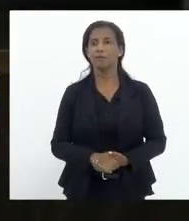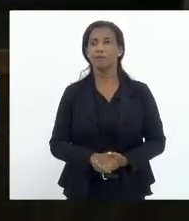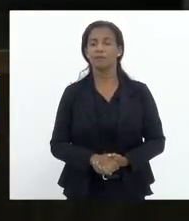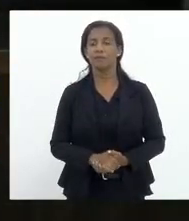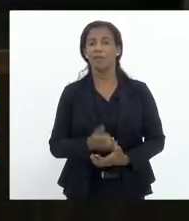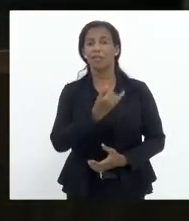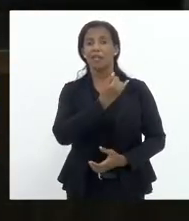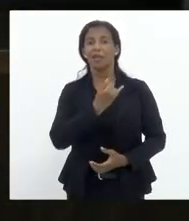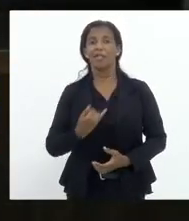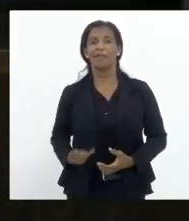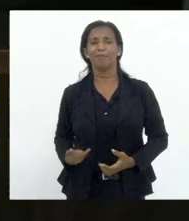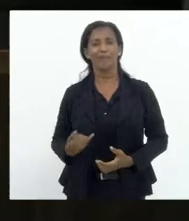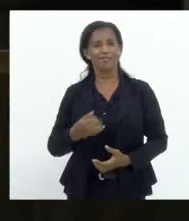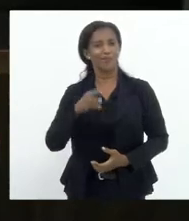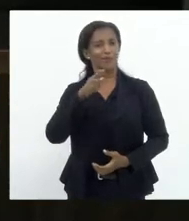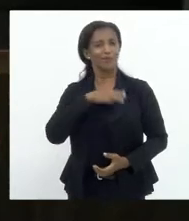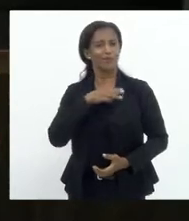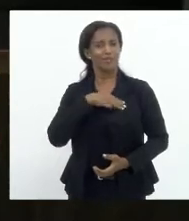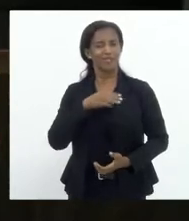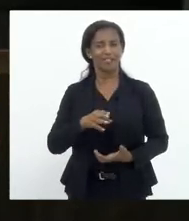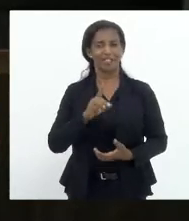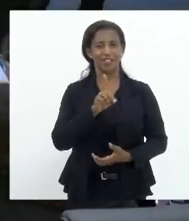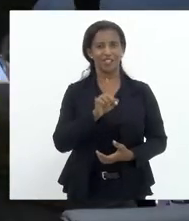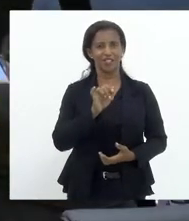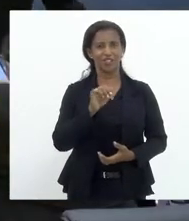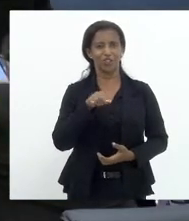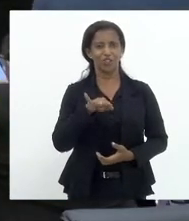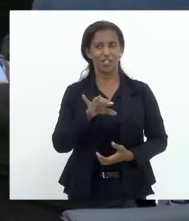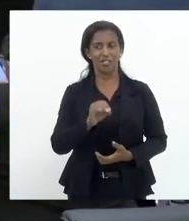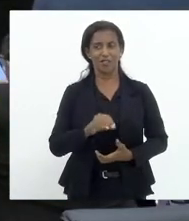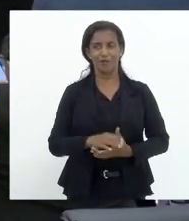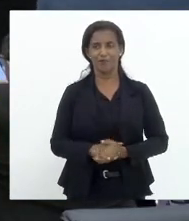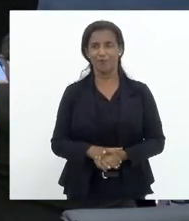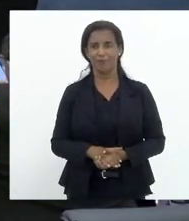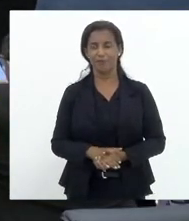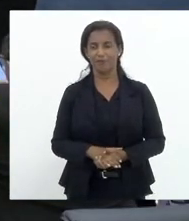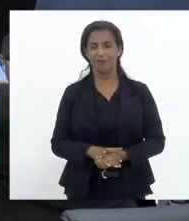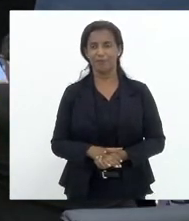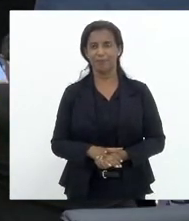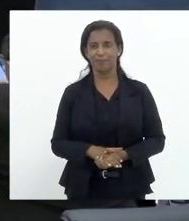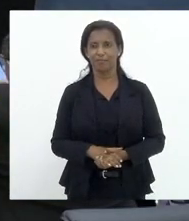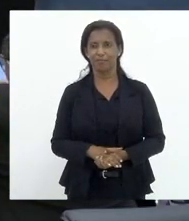Imperador de Madureira Dionísio Lins Dionísio lenço e